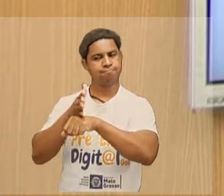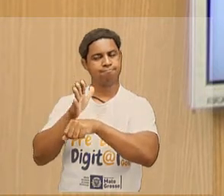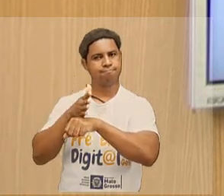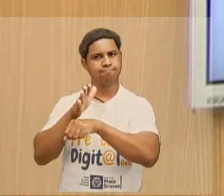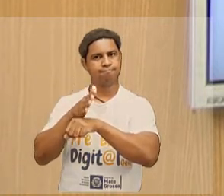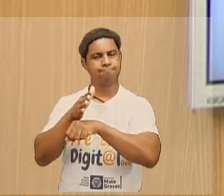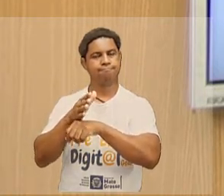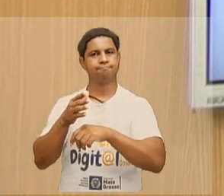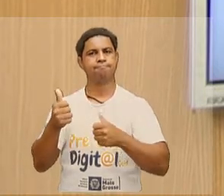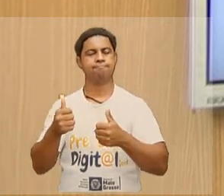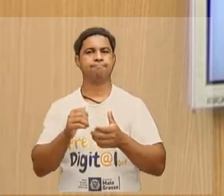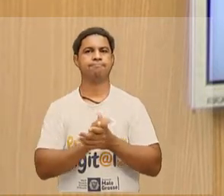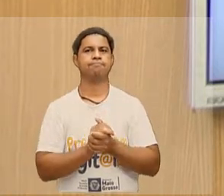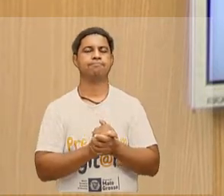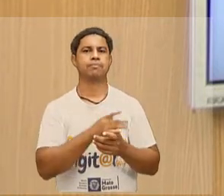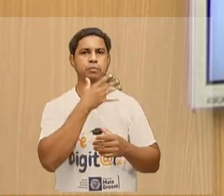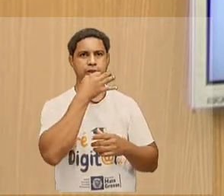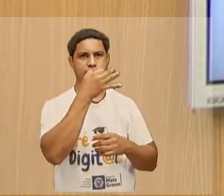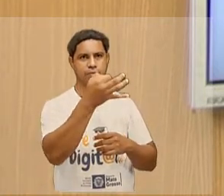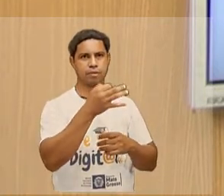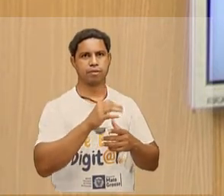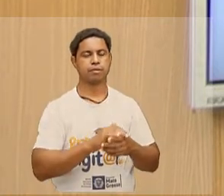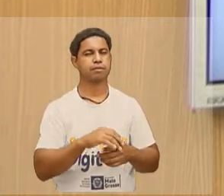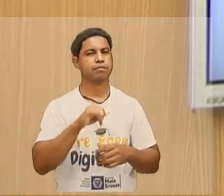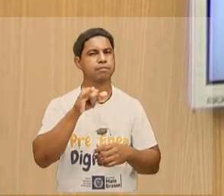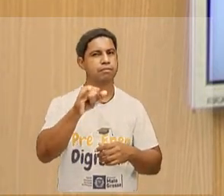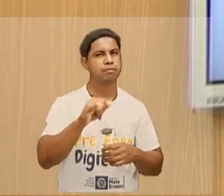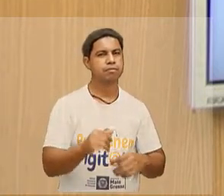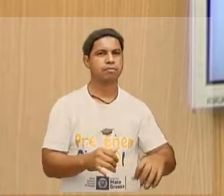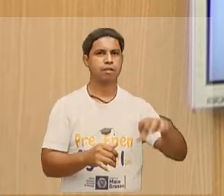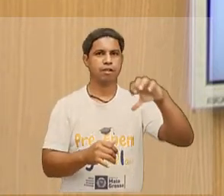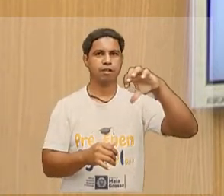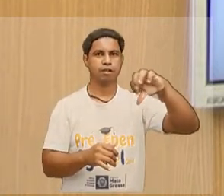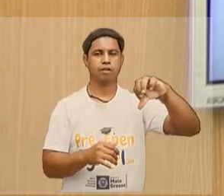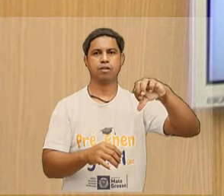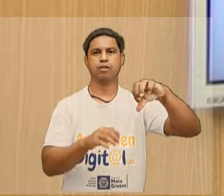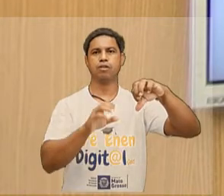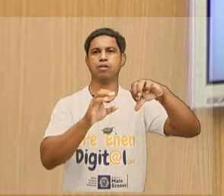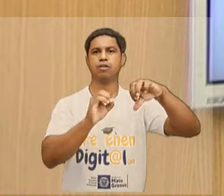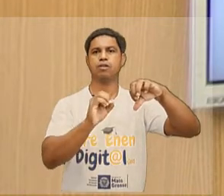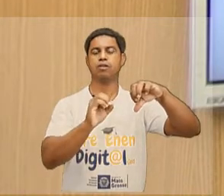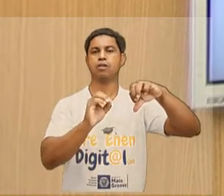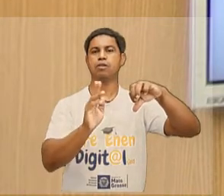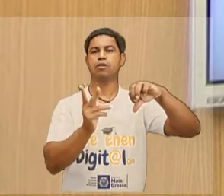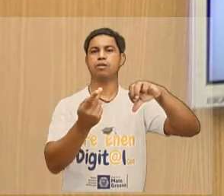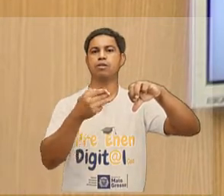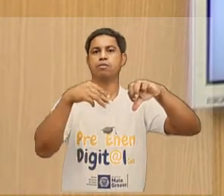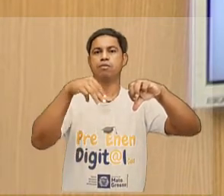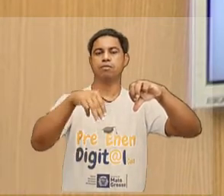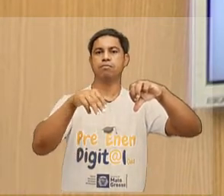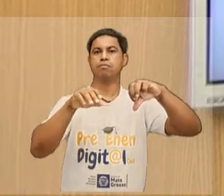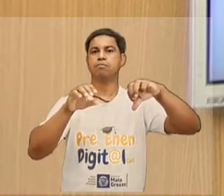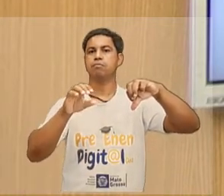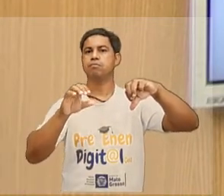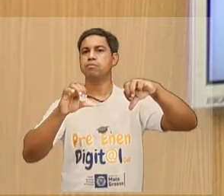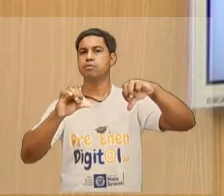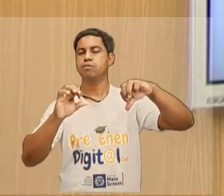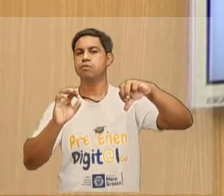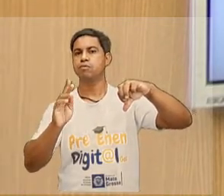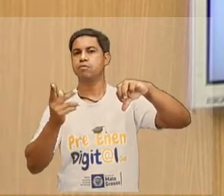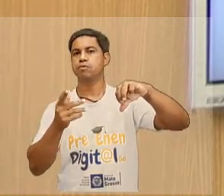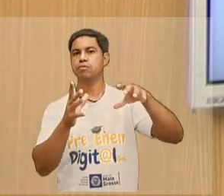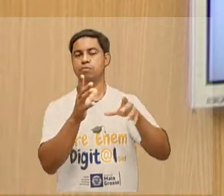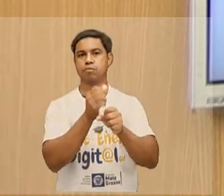aqui for 9 ohms e 9 ohms, quanto que vai dar a resistência equivalente? Não precisa usar essa fórmula. Quantos